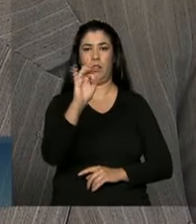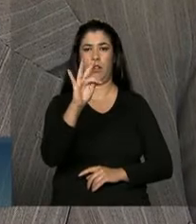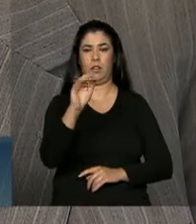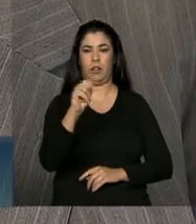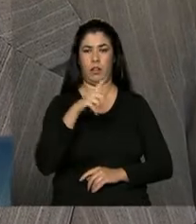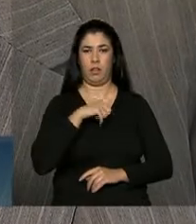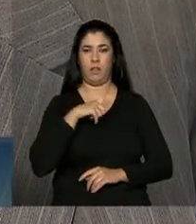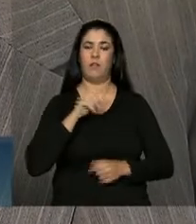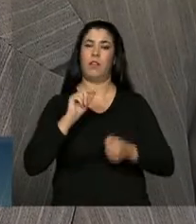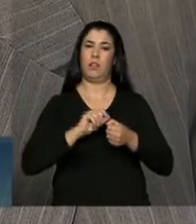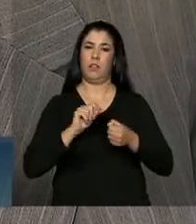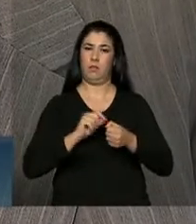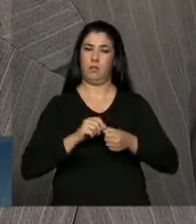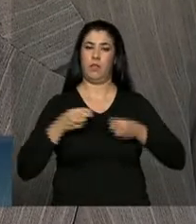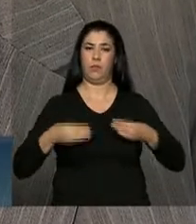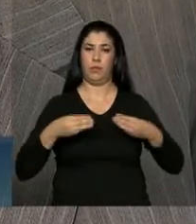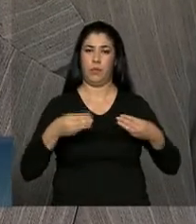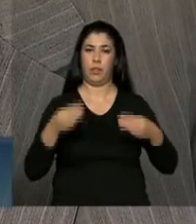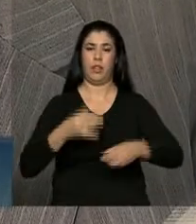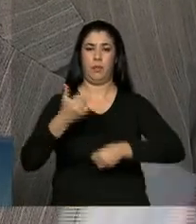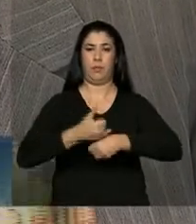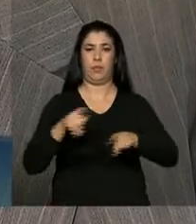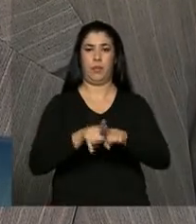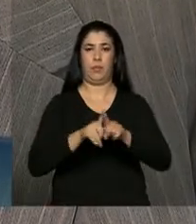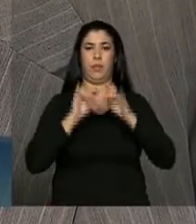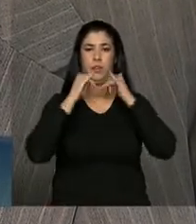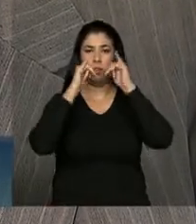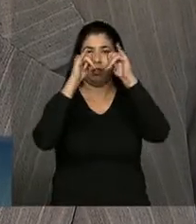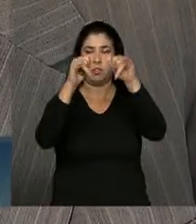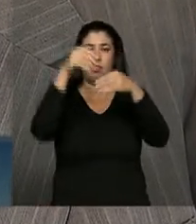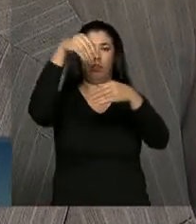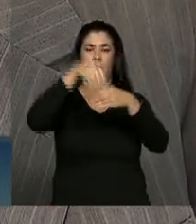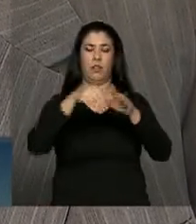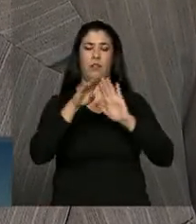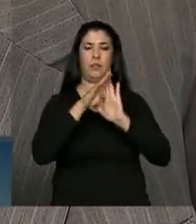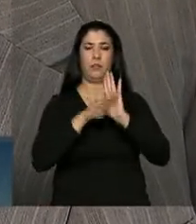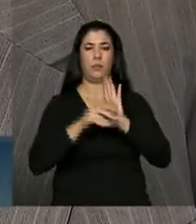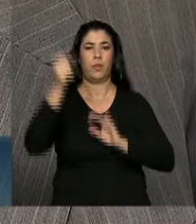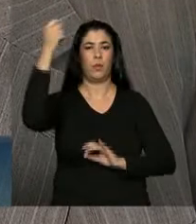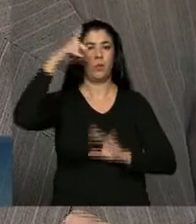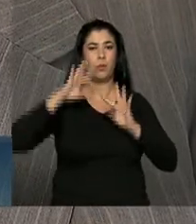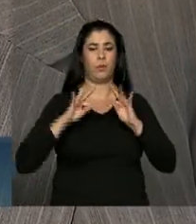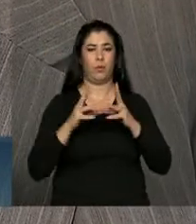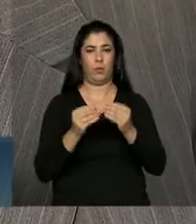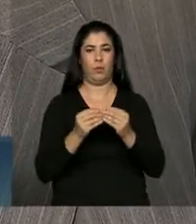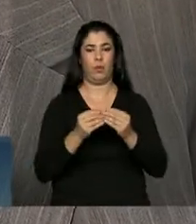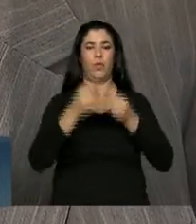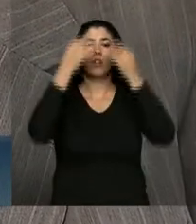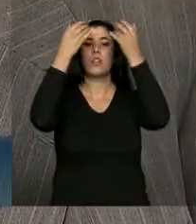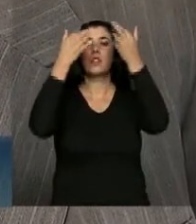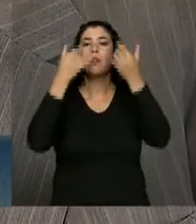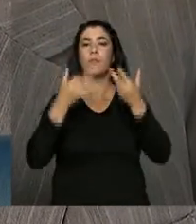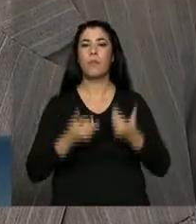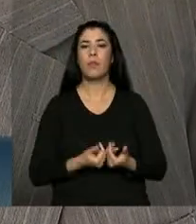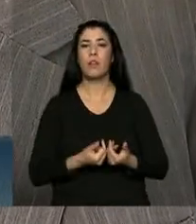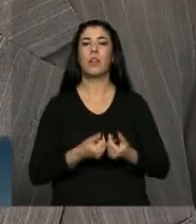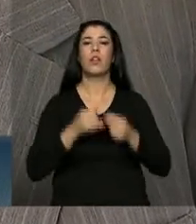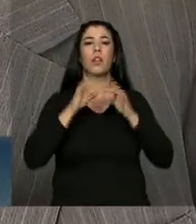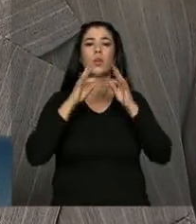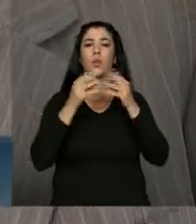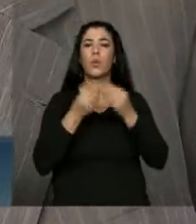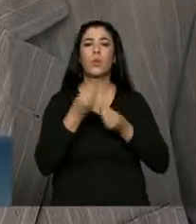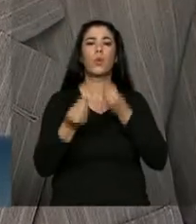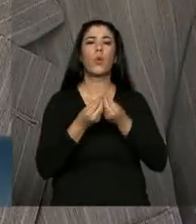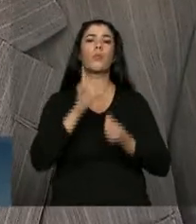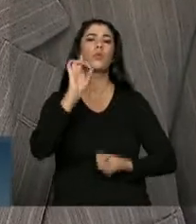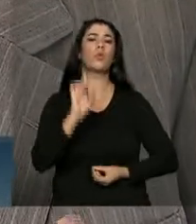pelo Ministério de Minas e energia cê pelo programa Luz Para todos que explica ao consumidor o direito